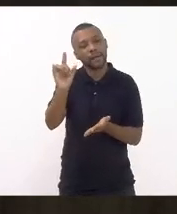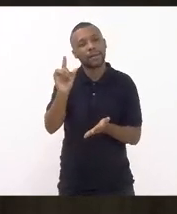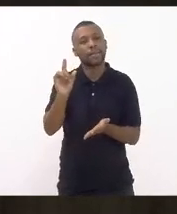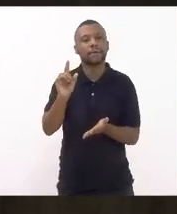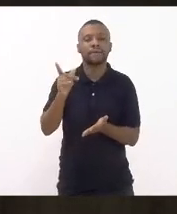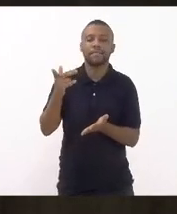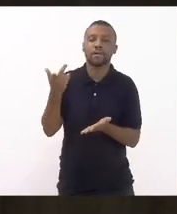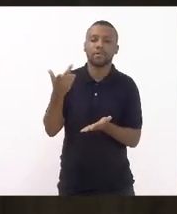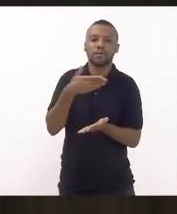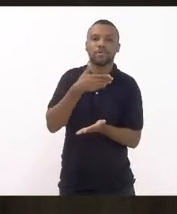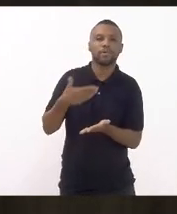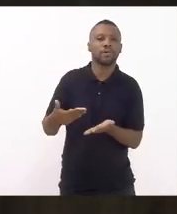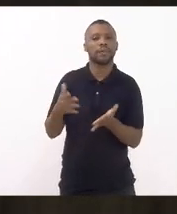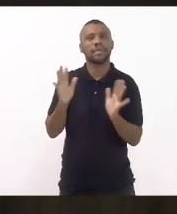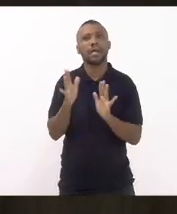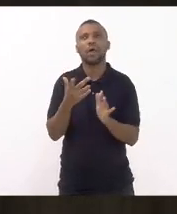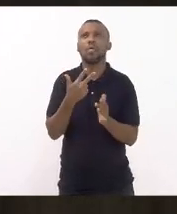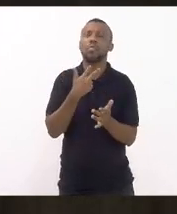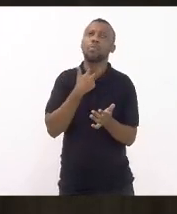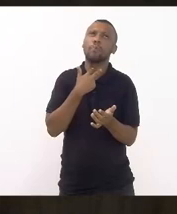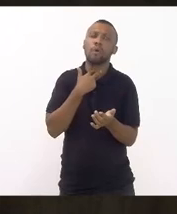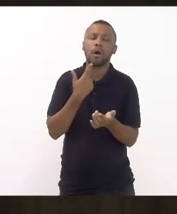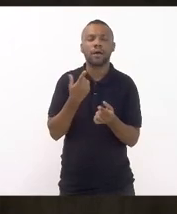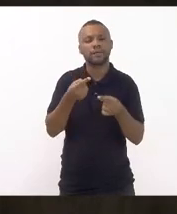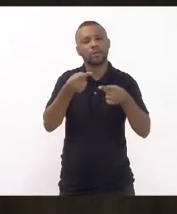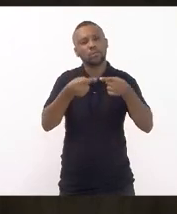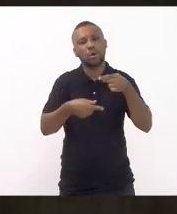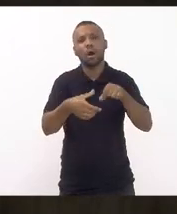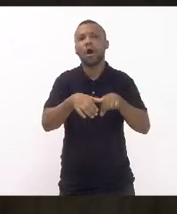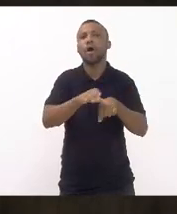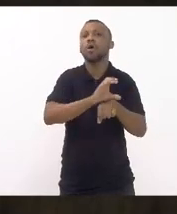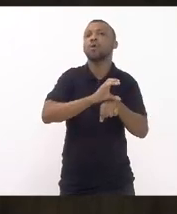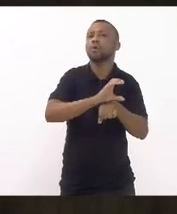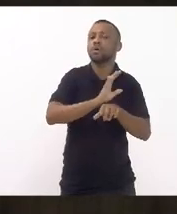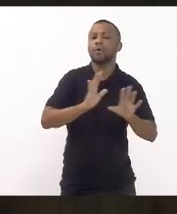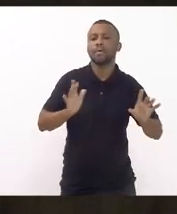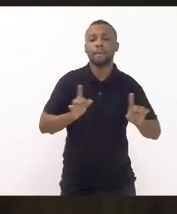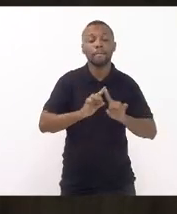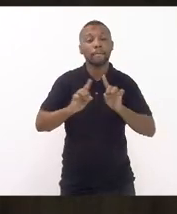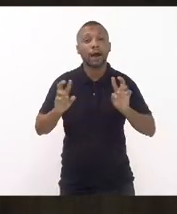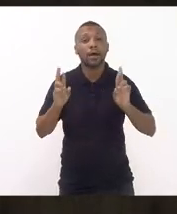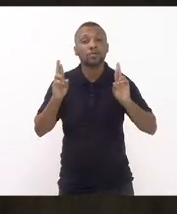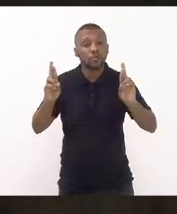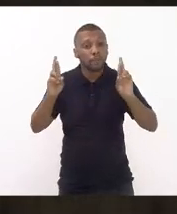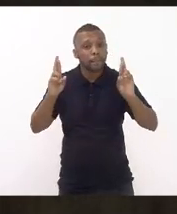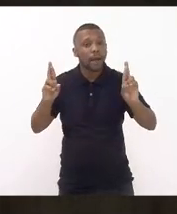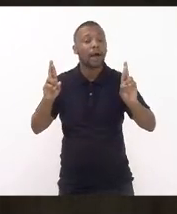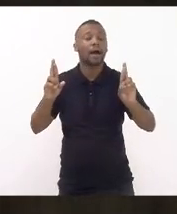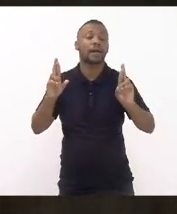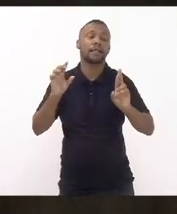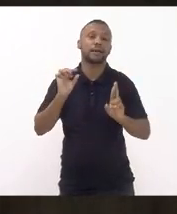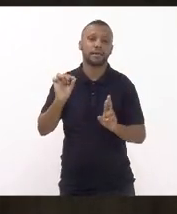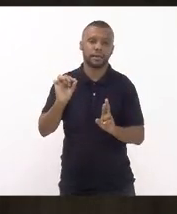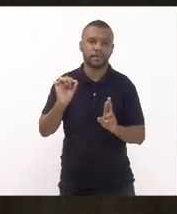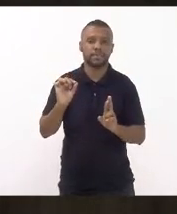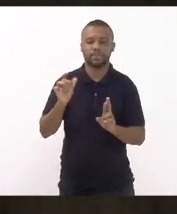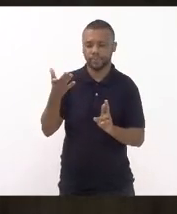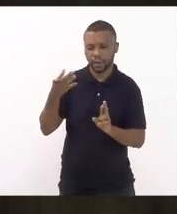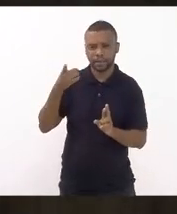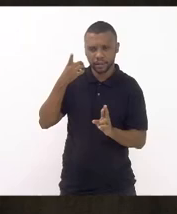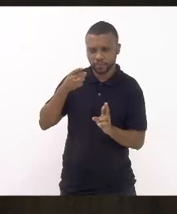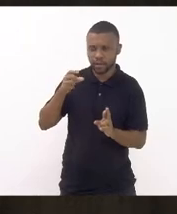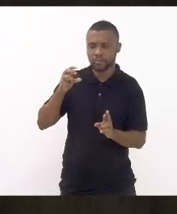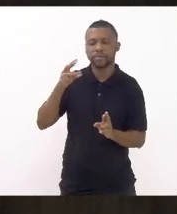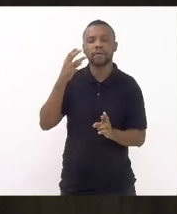história do vício de inconstitucionalidade. Mas o desejável, deputado Waldeck